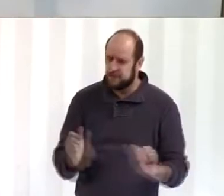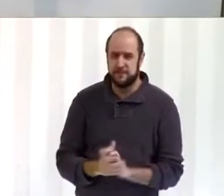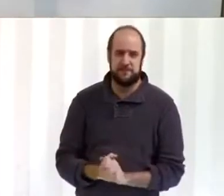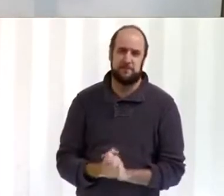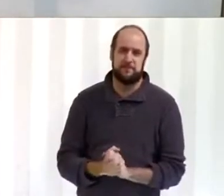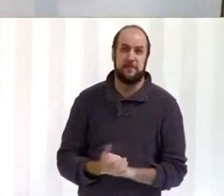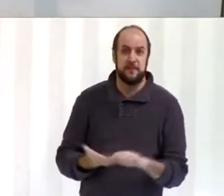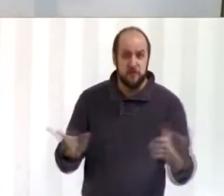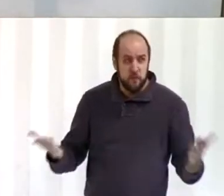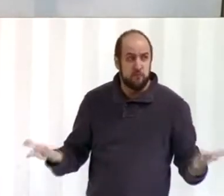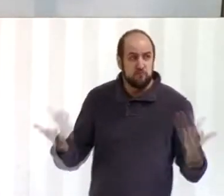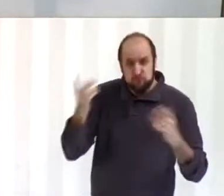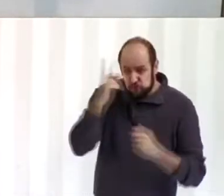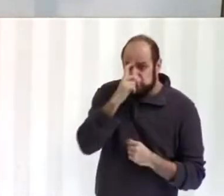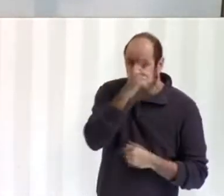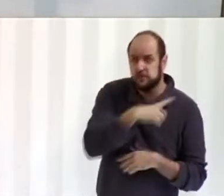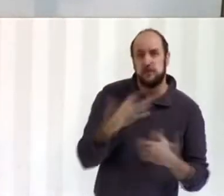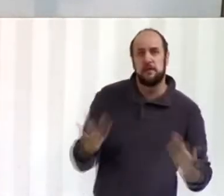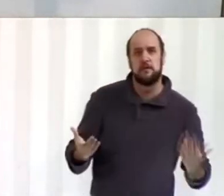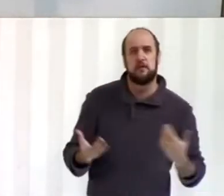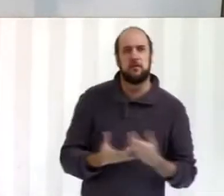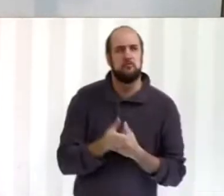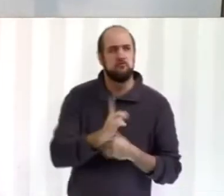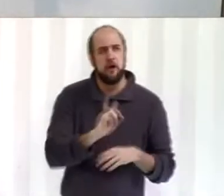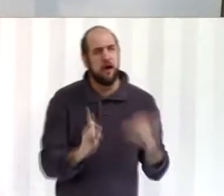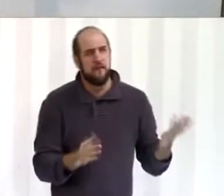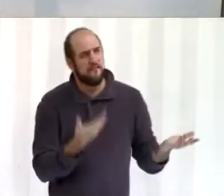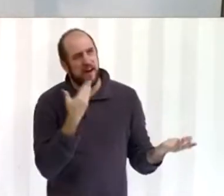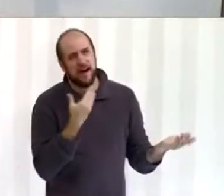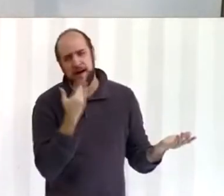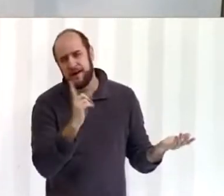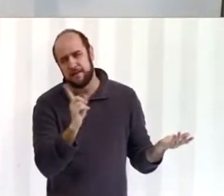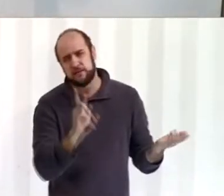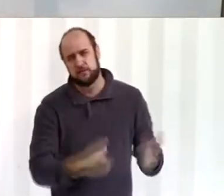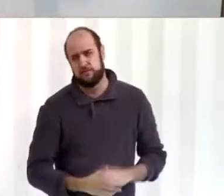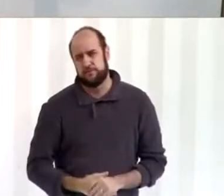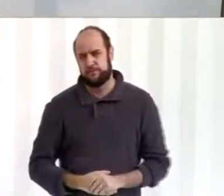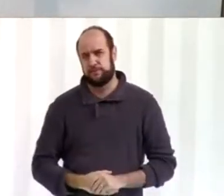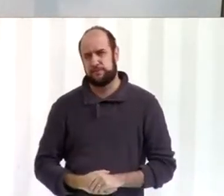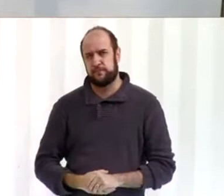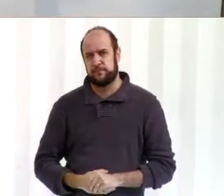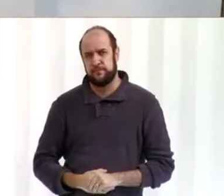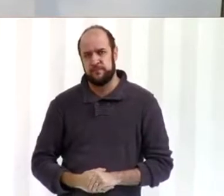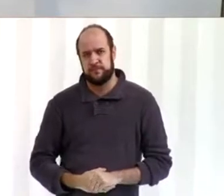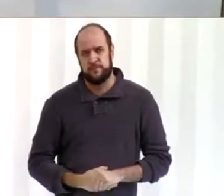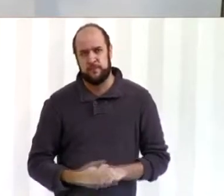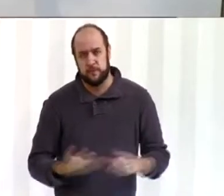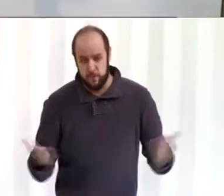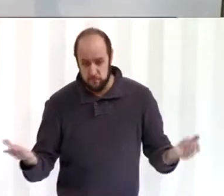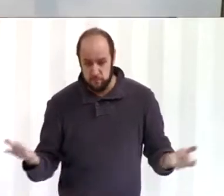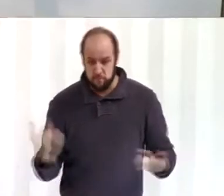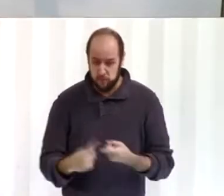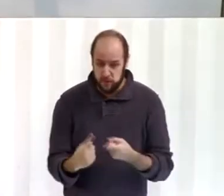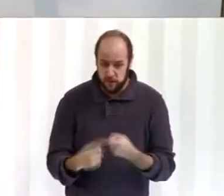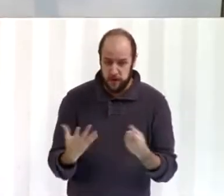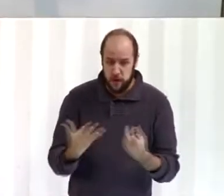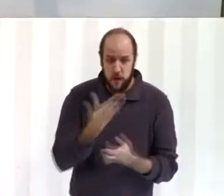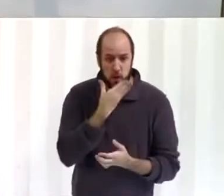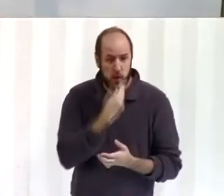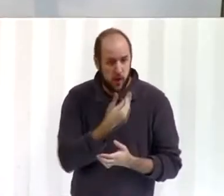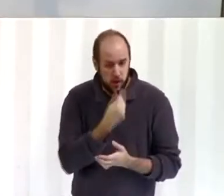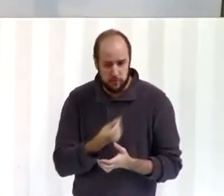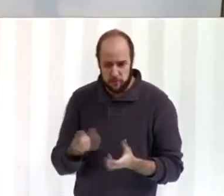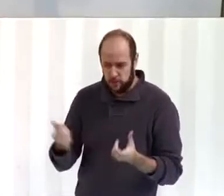então, era uma situação difícil, não era uma situação fácil. Era uma situação que exigia ali naquele